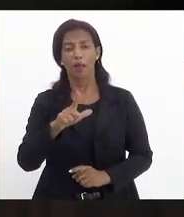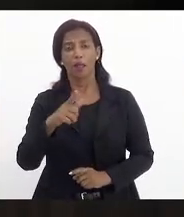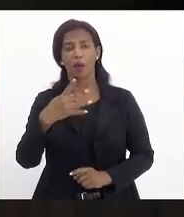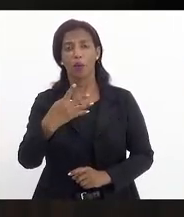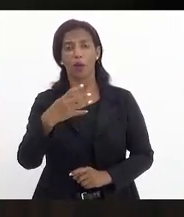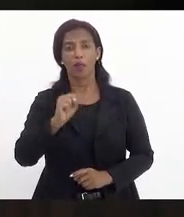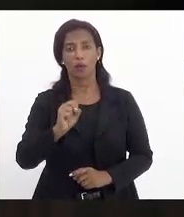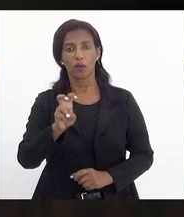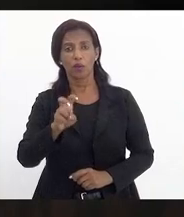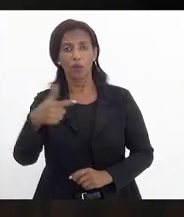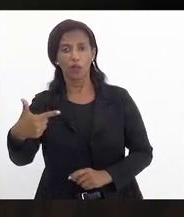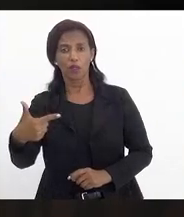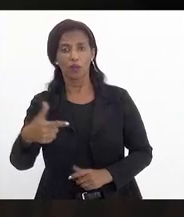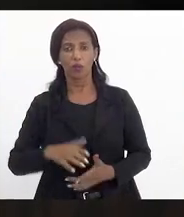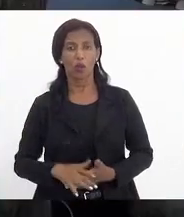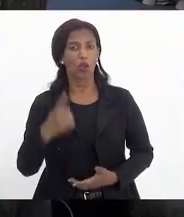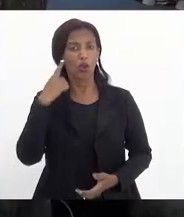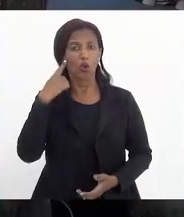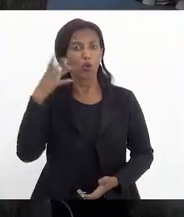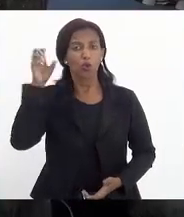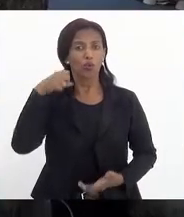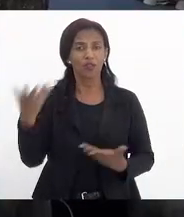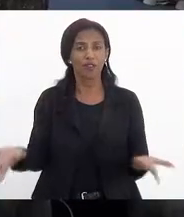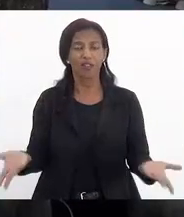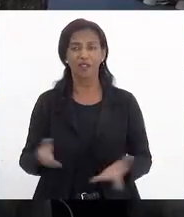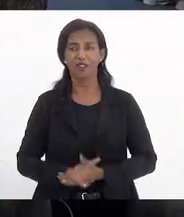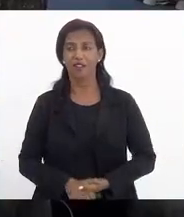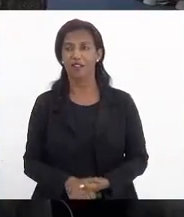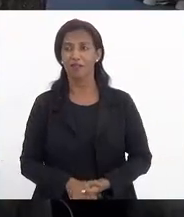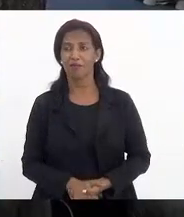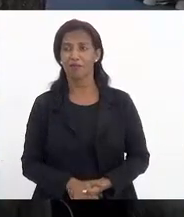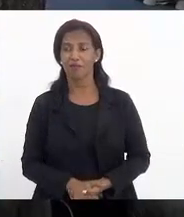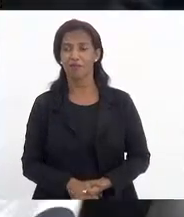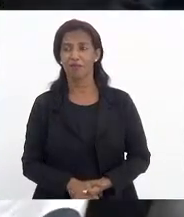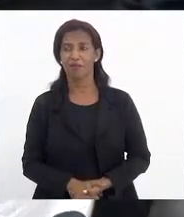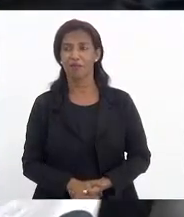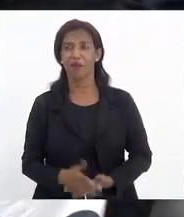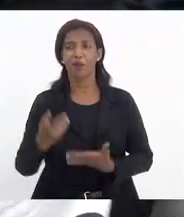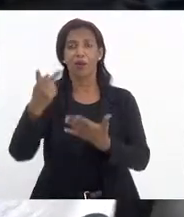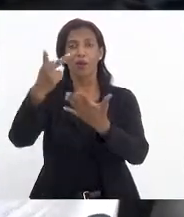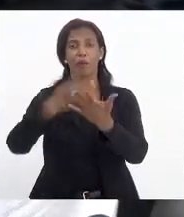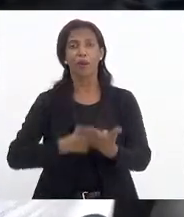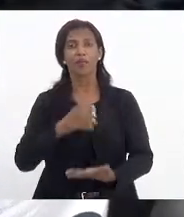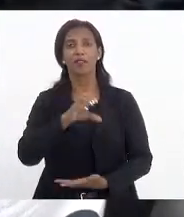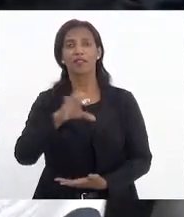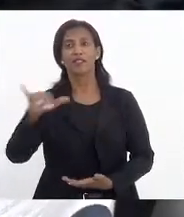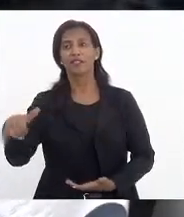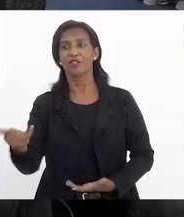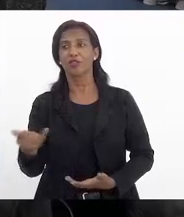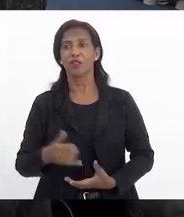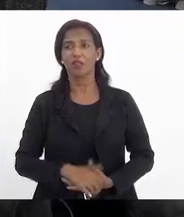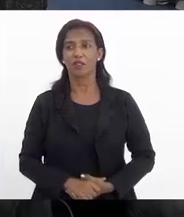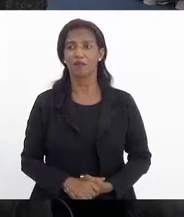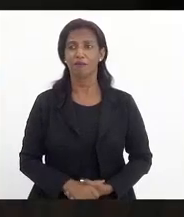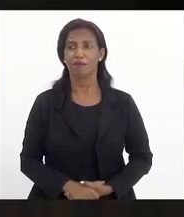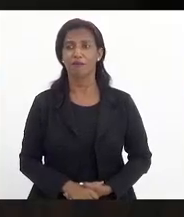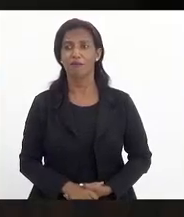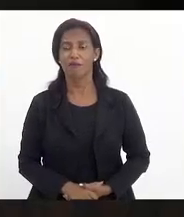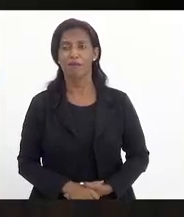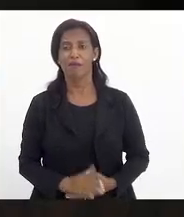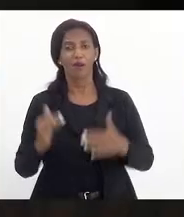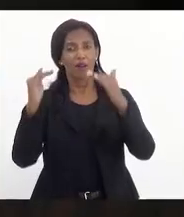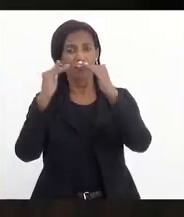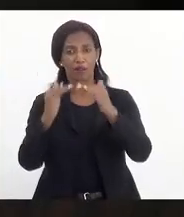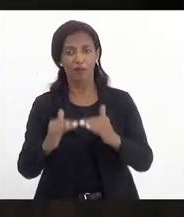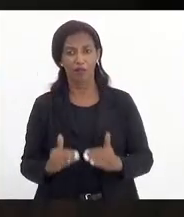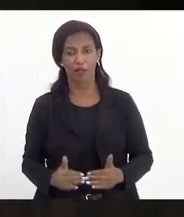4852 de 21. Eu nem ouvi, eu estou aqui. O parecer da CCJ... Deu favorável, é isso que